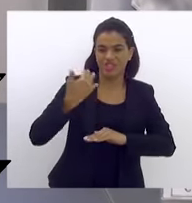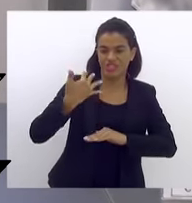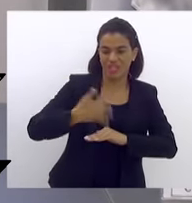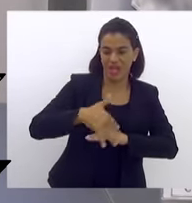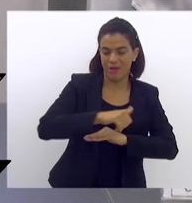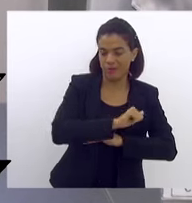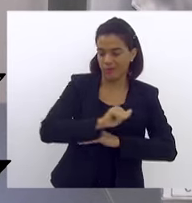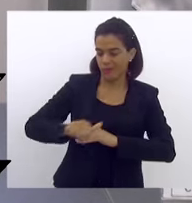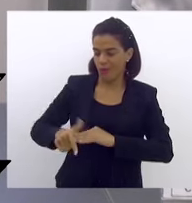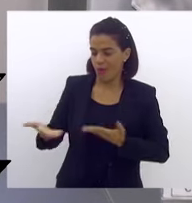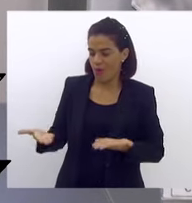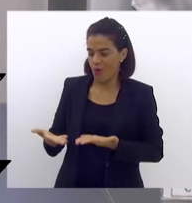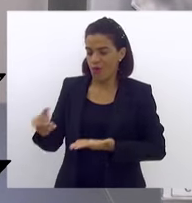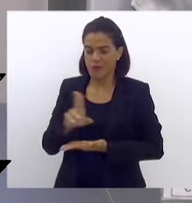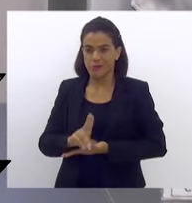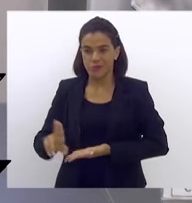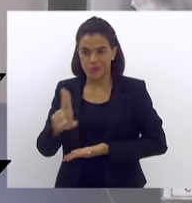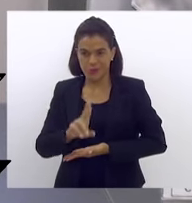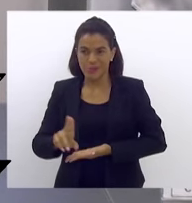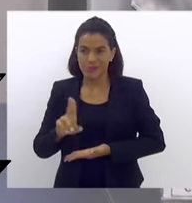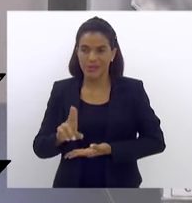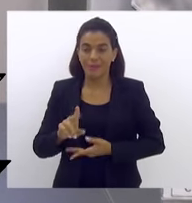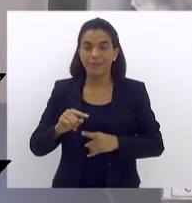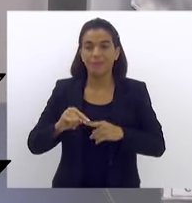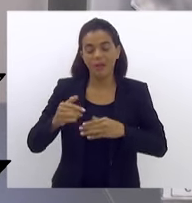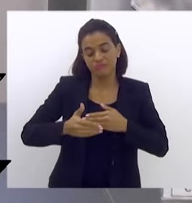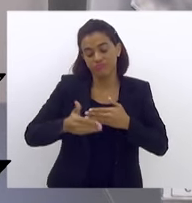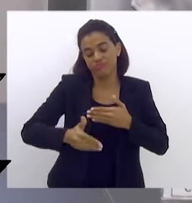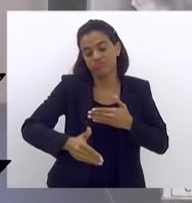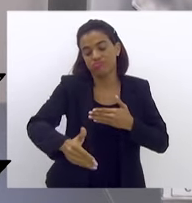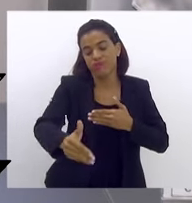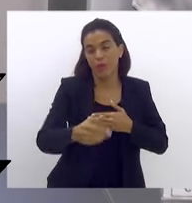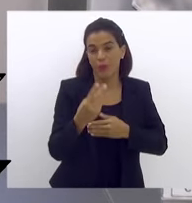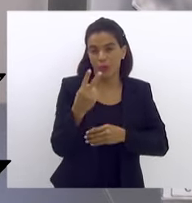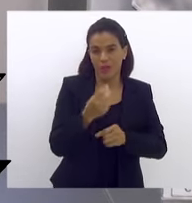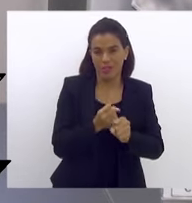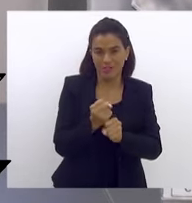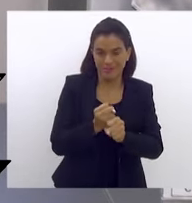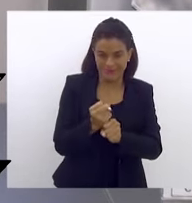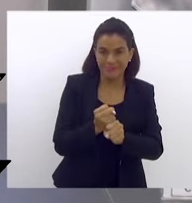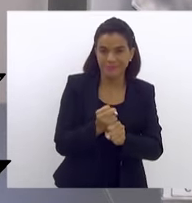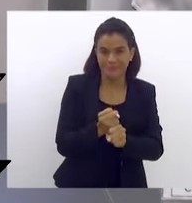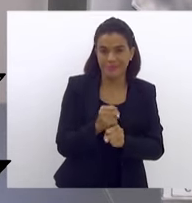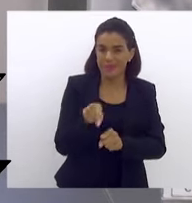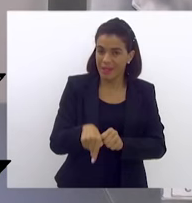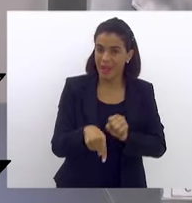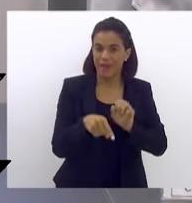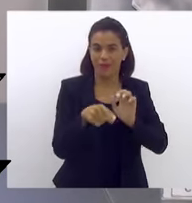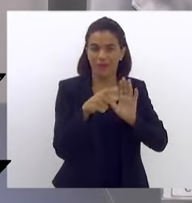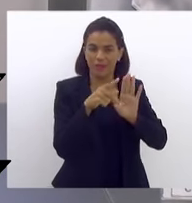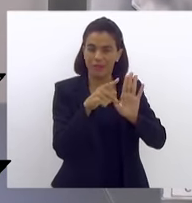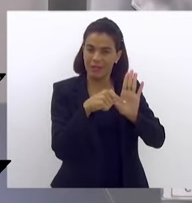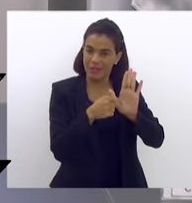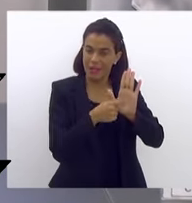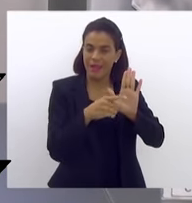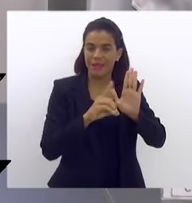utilizado mas nos próximos posteriores a 2 anos que é o que diz a